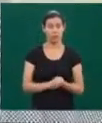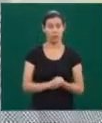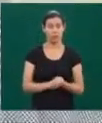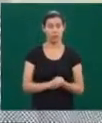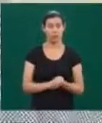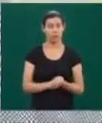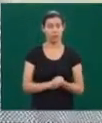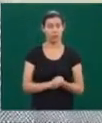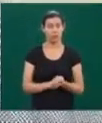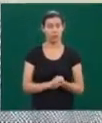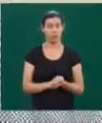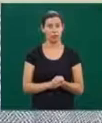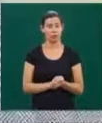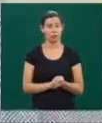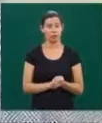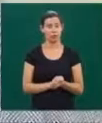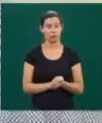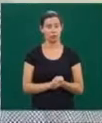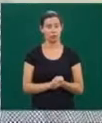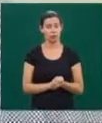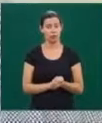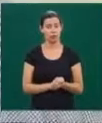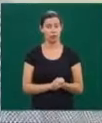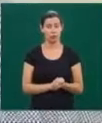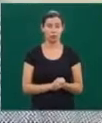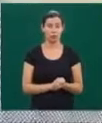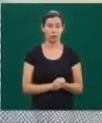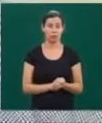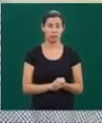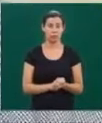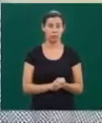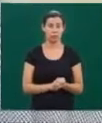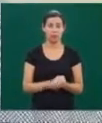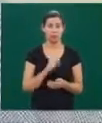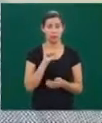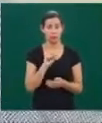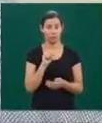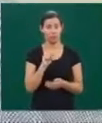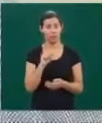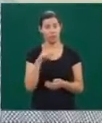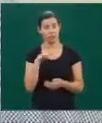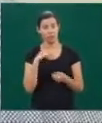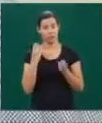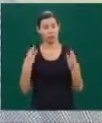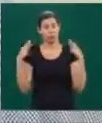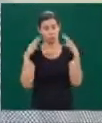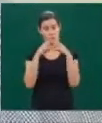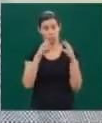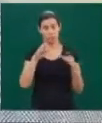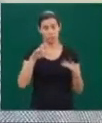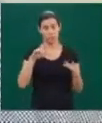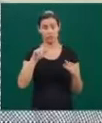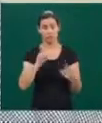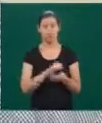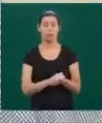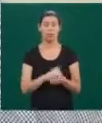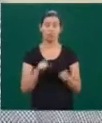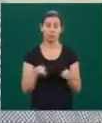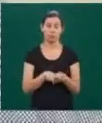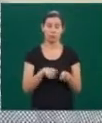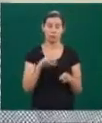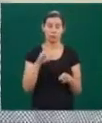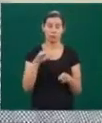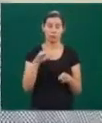integra o pessoal do Ciência Viva, museus da nossa universidade, incluindo o Museu Dica, Tá? Ela integra toda a iniciação científica,